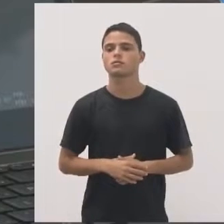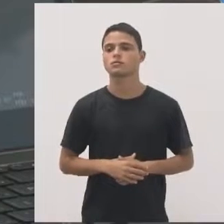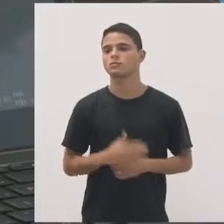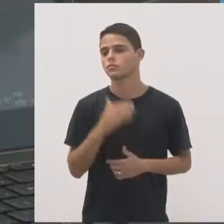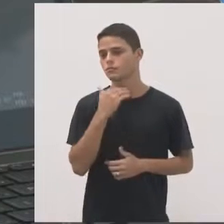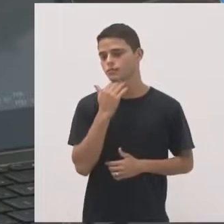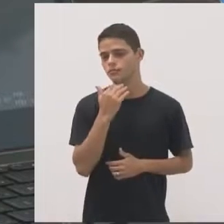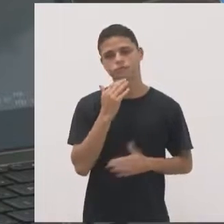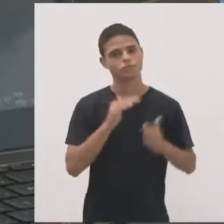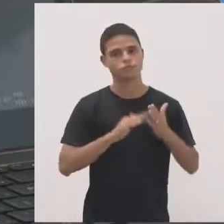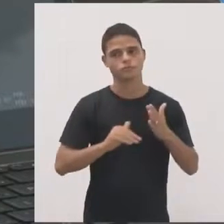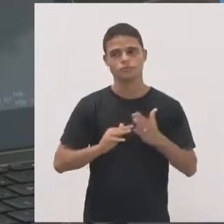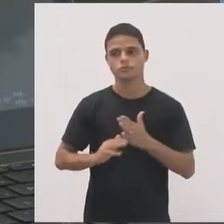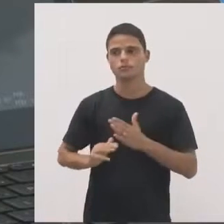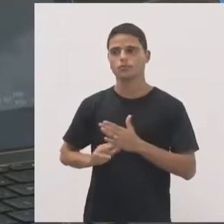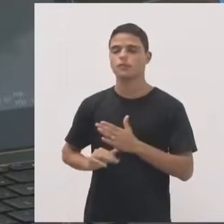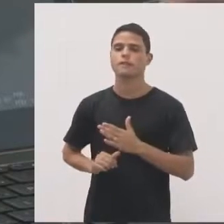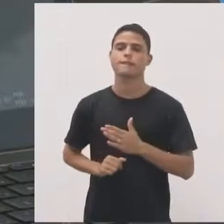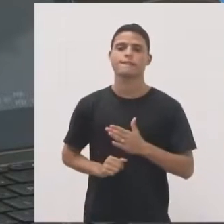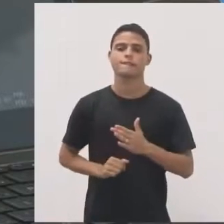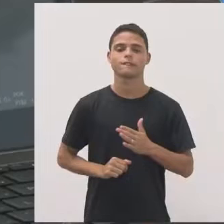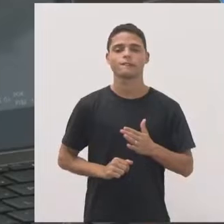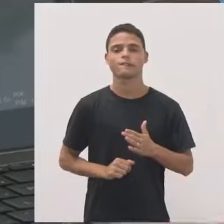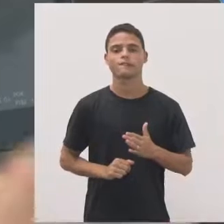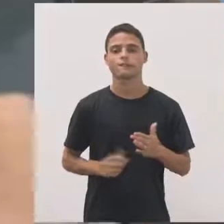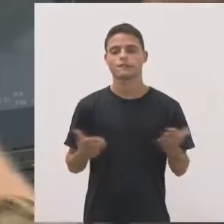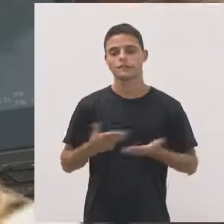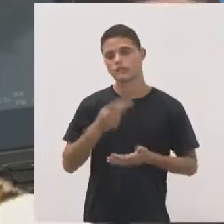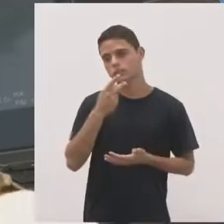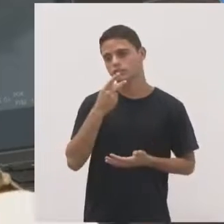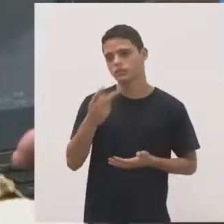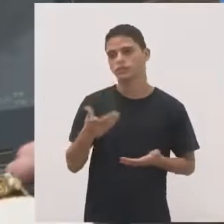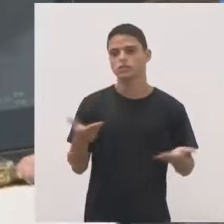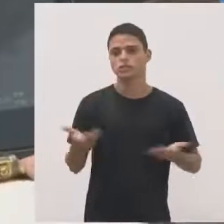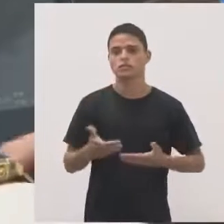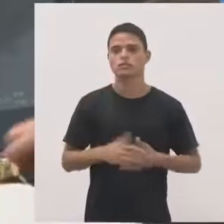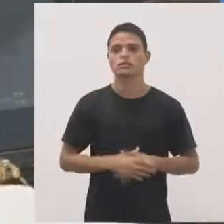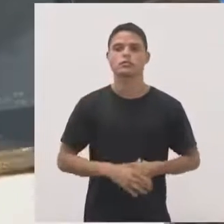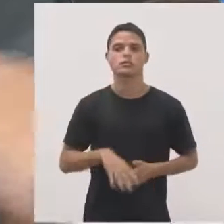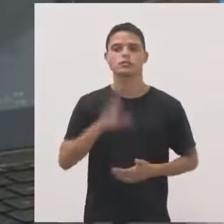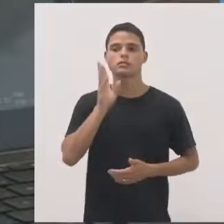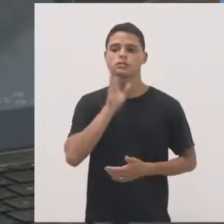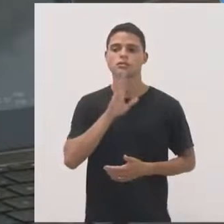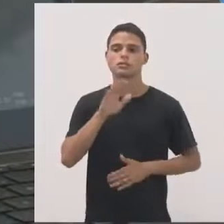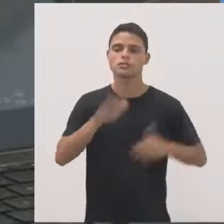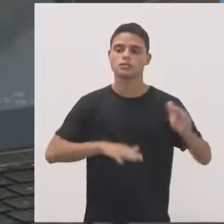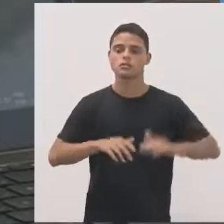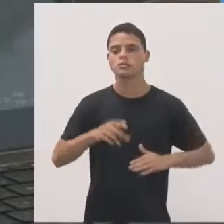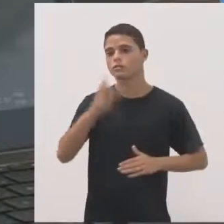jeito, tá bom? Mas o que eu vou falar aqui é legal, uma dúvida que o pessoal